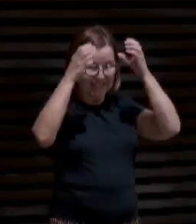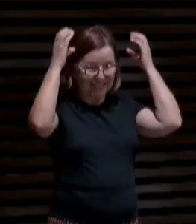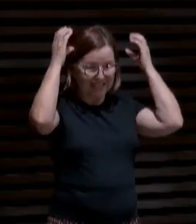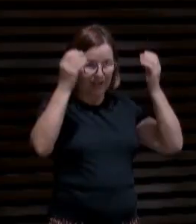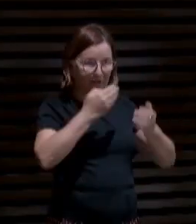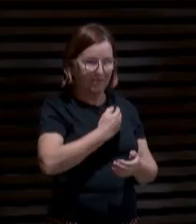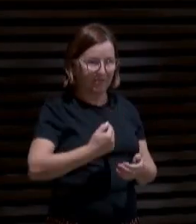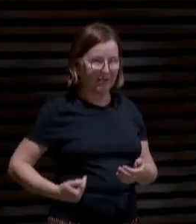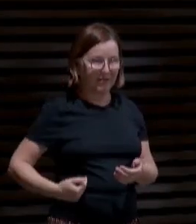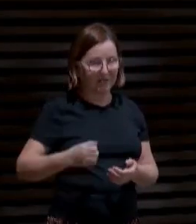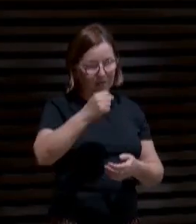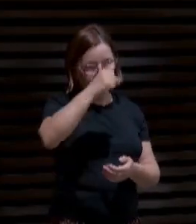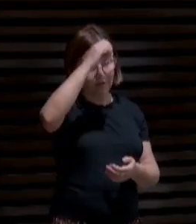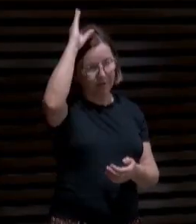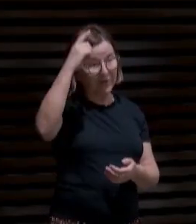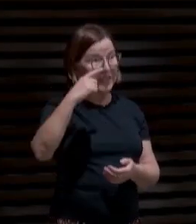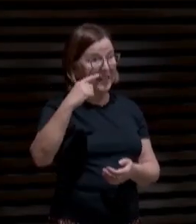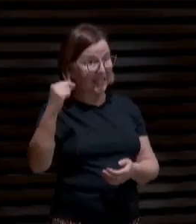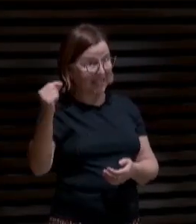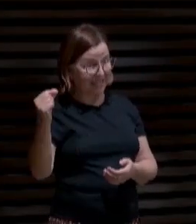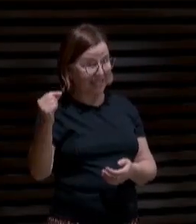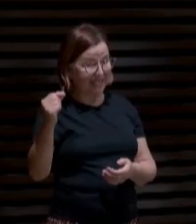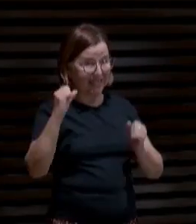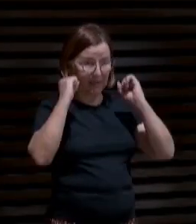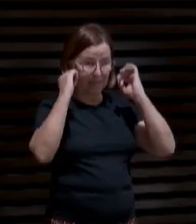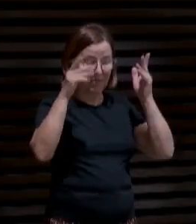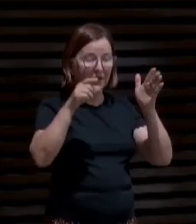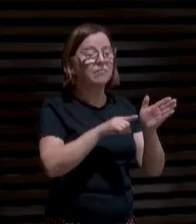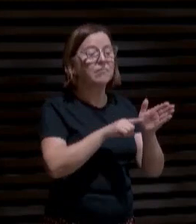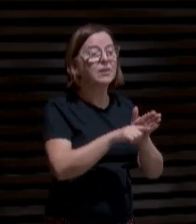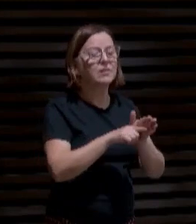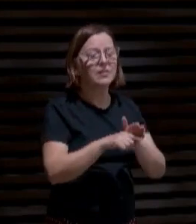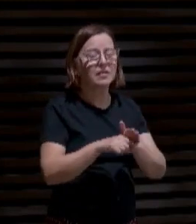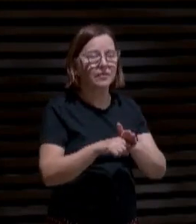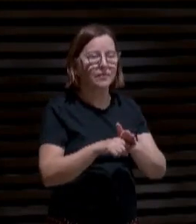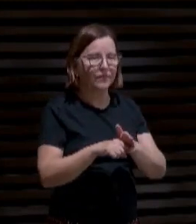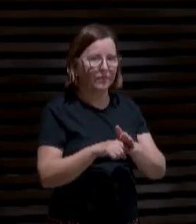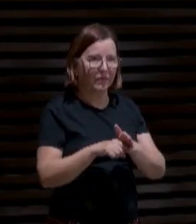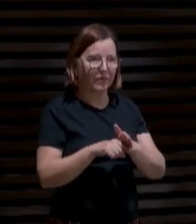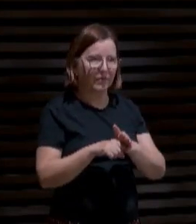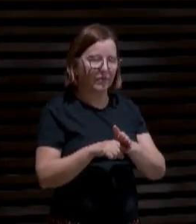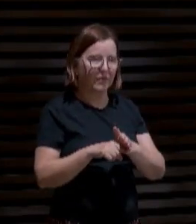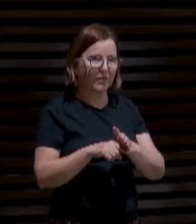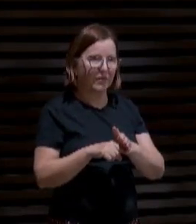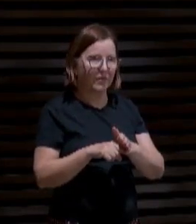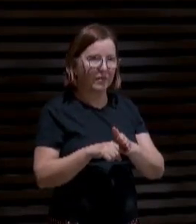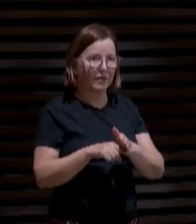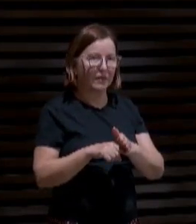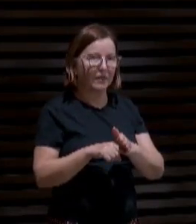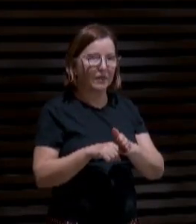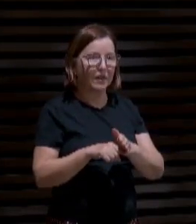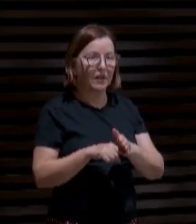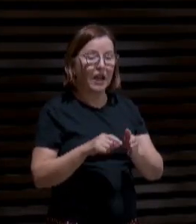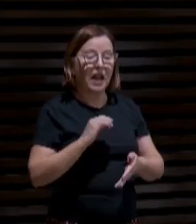romano. Ele sai nessa madrugada perguntando: que categoria vocês trazem contra esse homem?